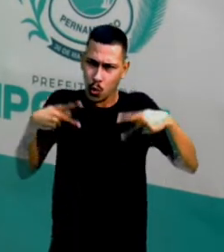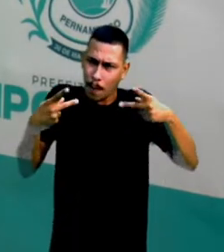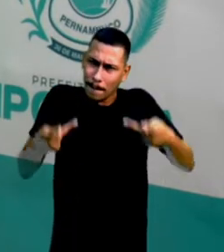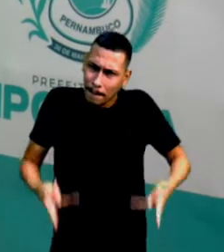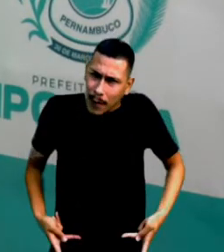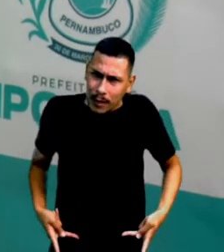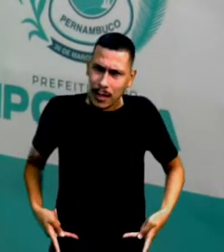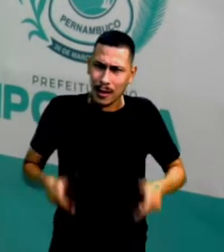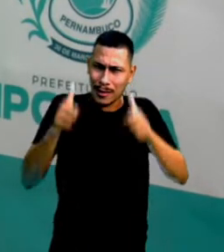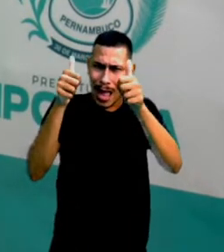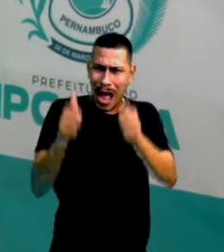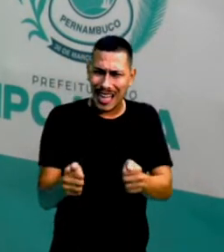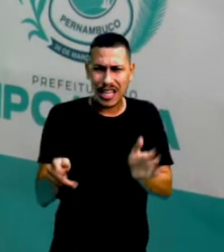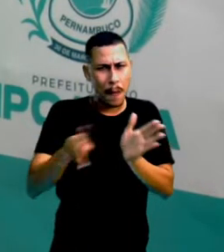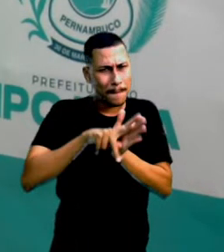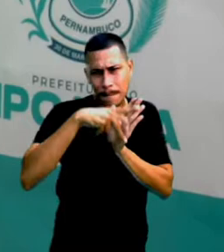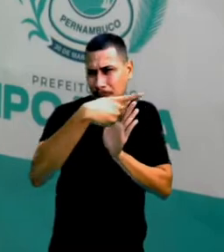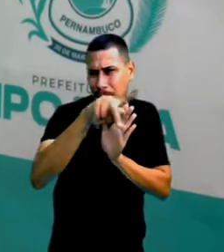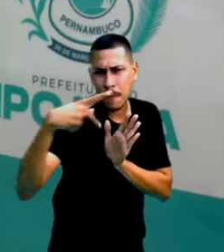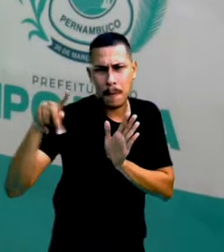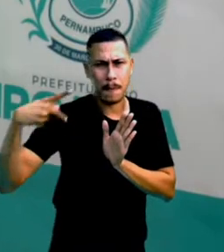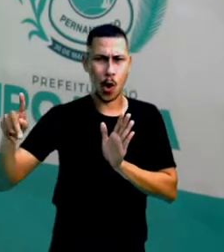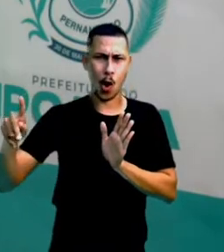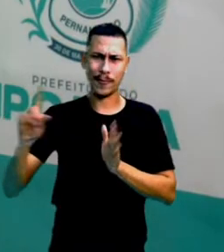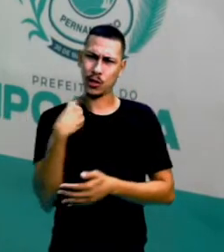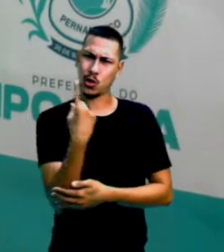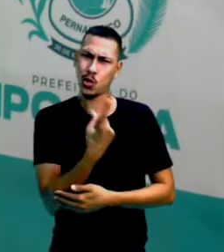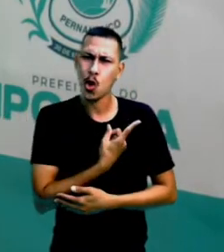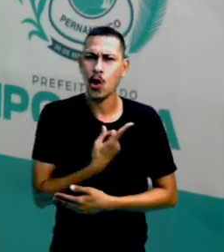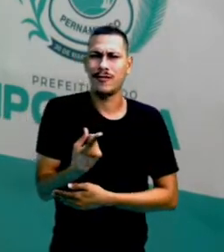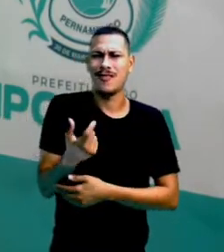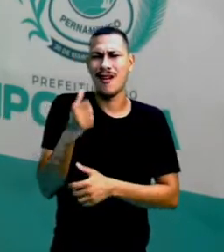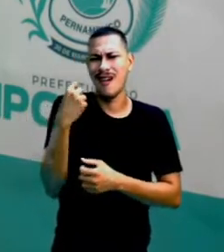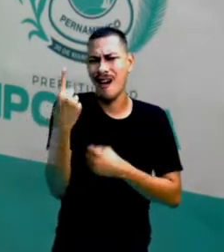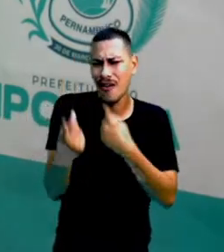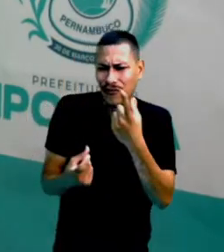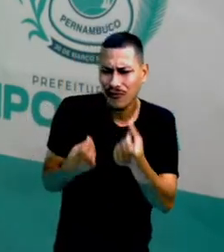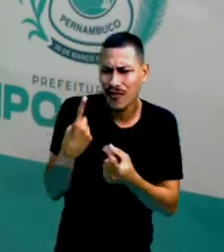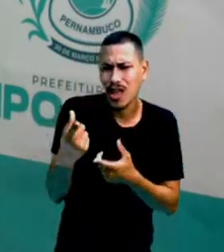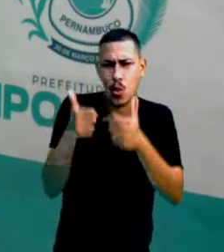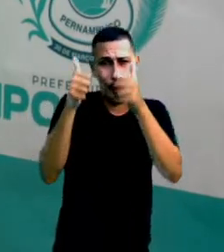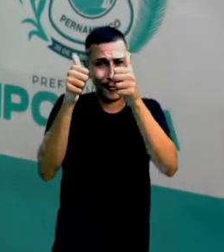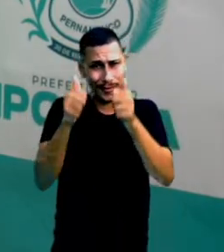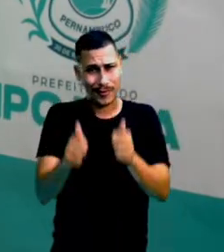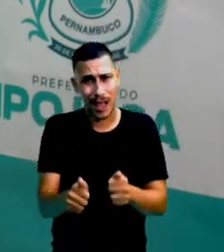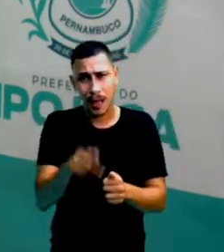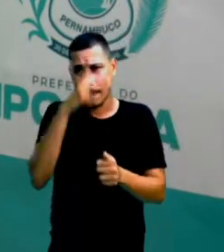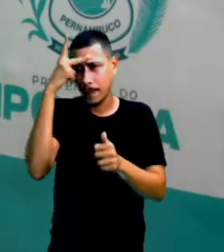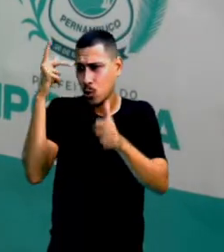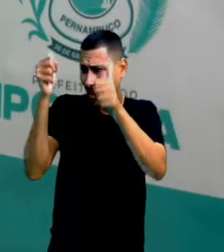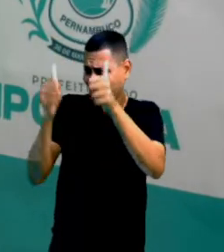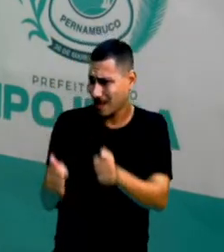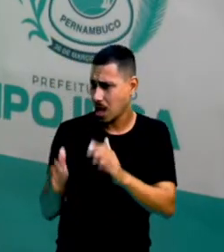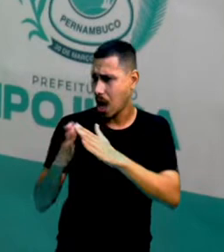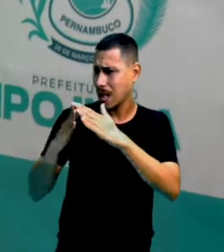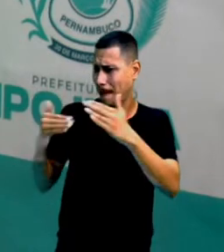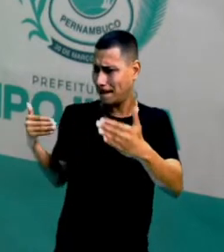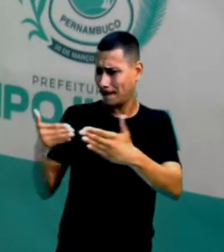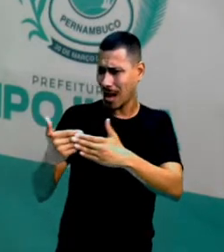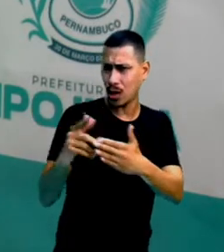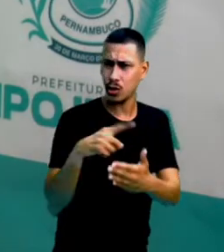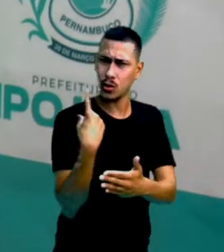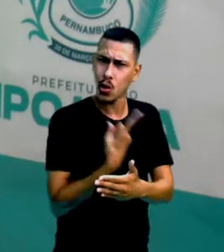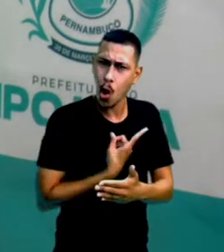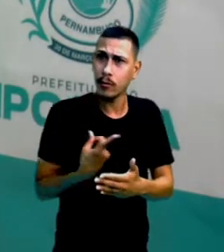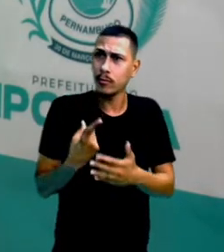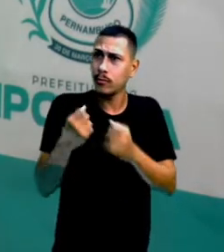coisa nossa. E que o artista, às vezes, está bem, bem... Pode ser o nosso vizinho. Pode ser um artista.